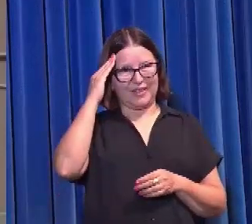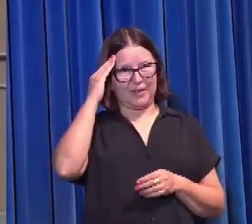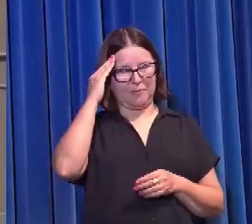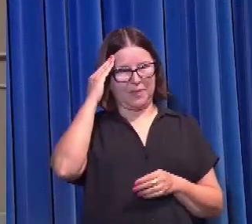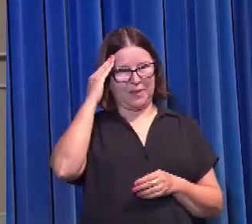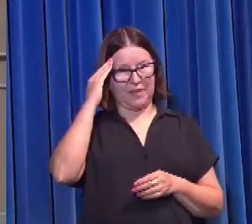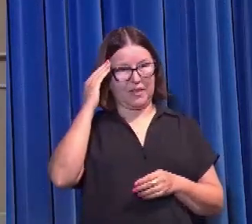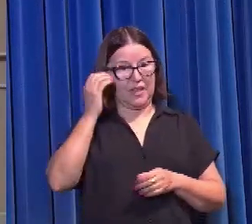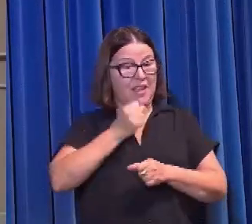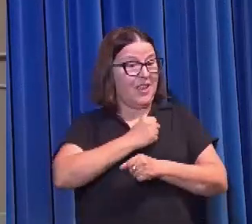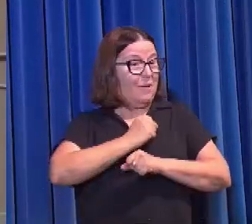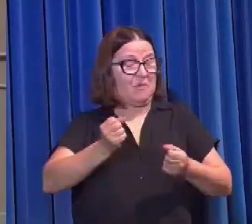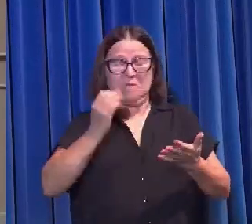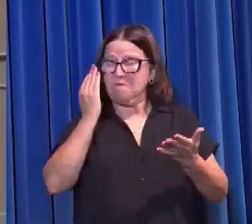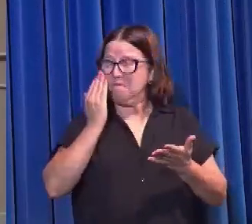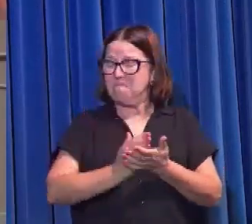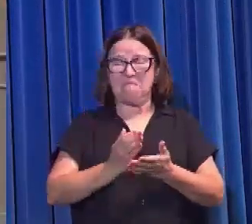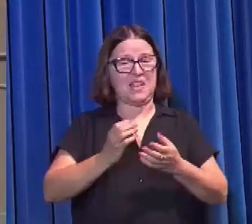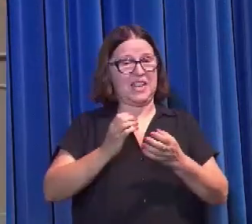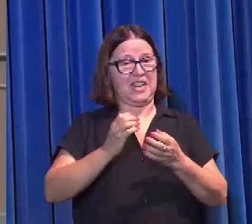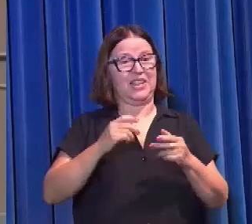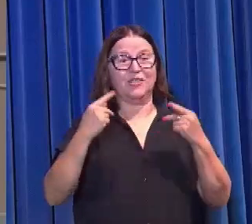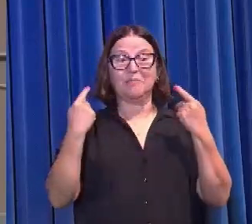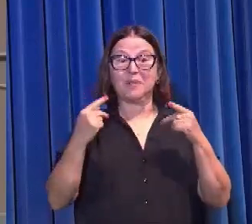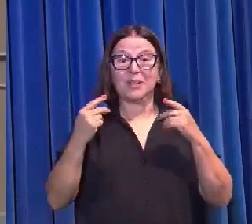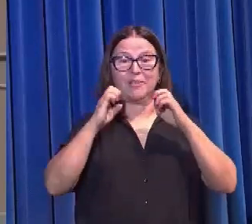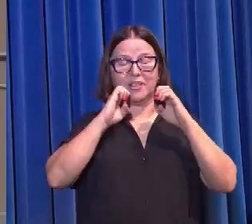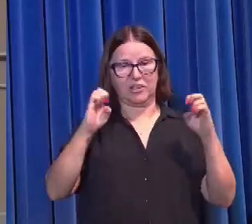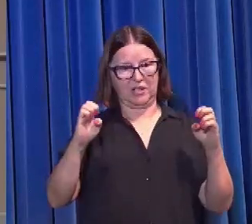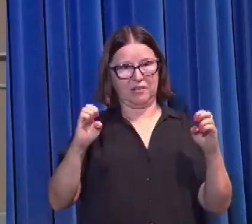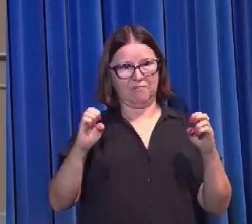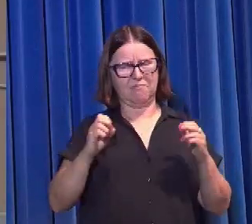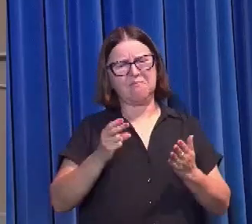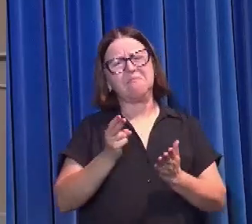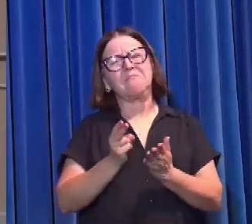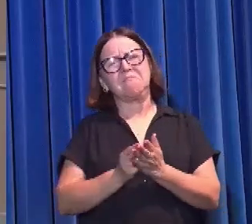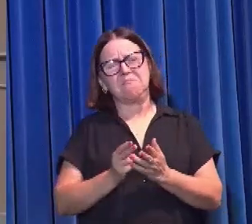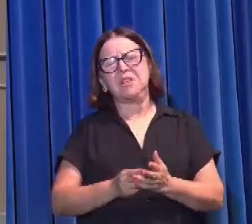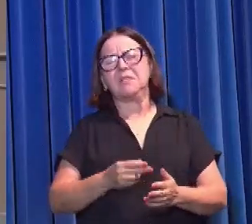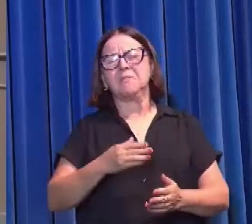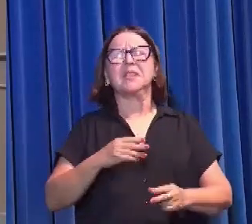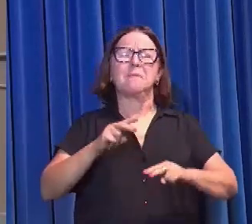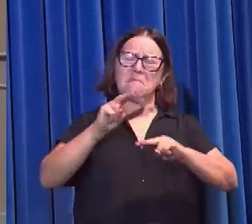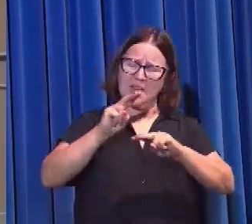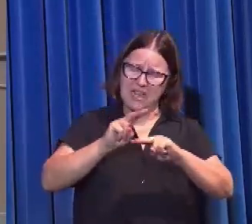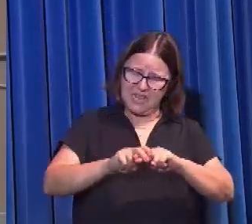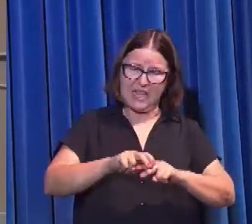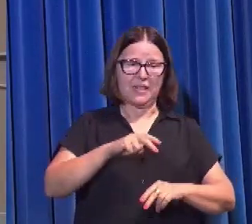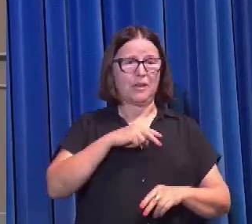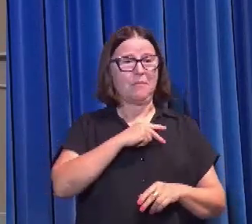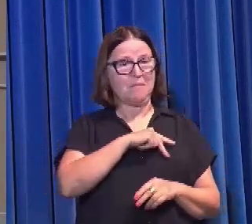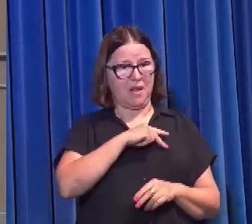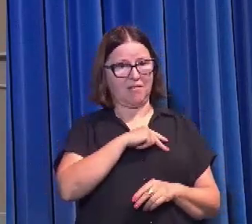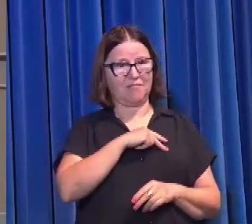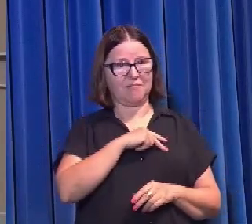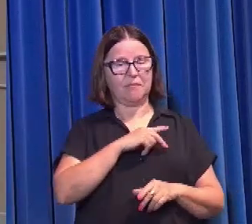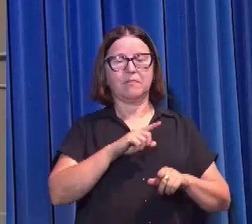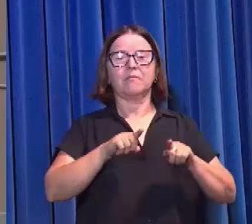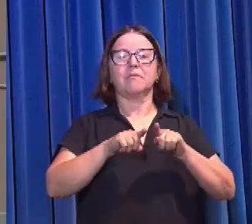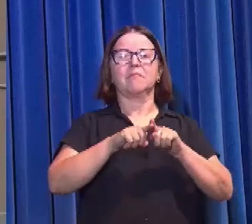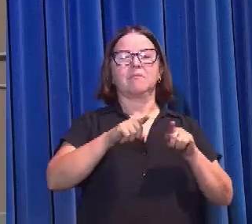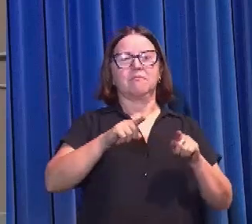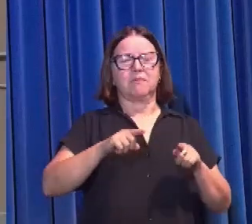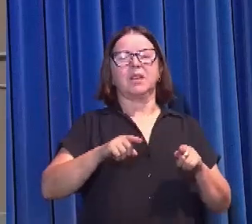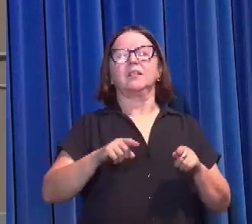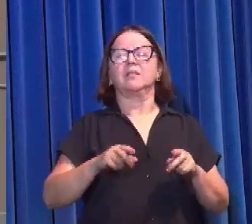pregar, então mesmo que eu seja preso. Ele sim vivia de modo digno do evangelho, ele tinha autoridade, falava com